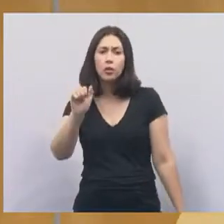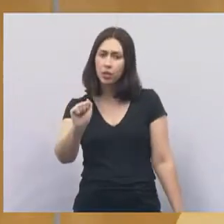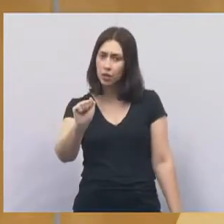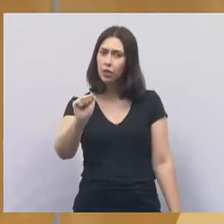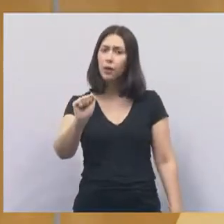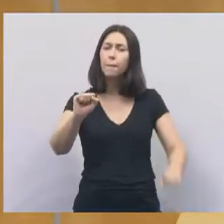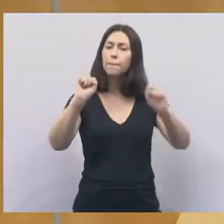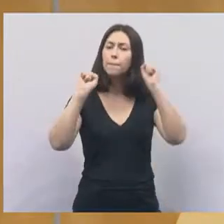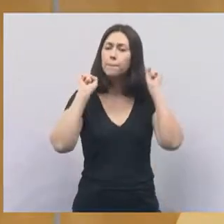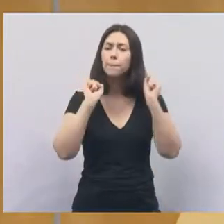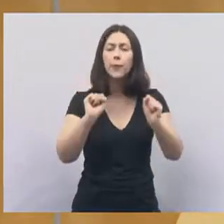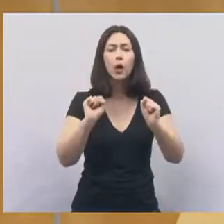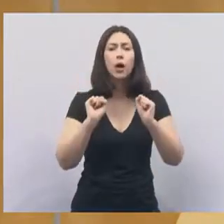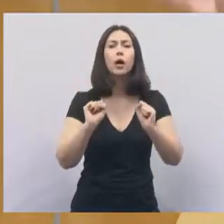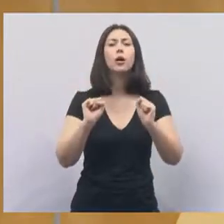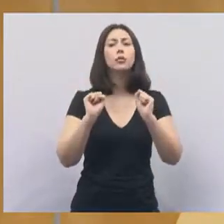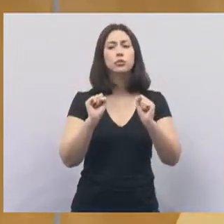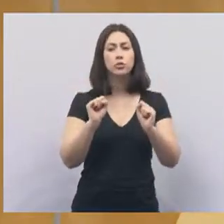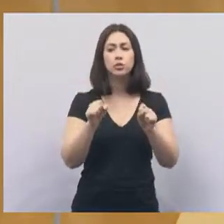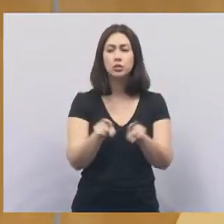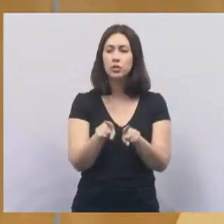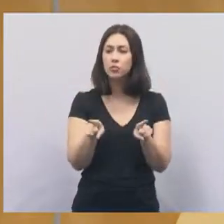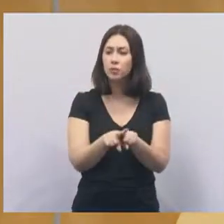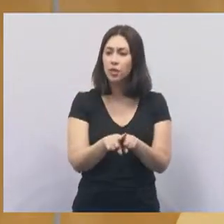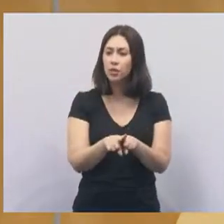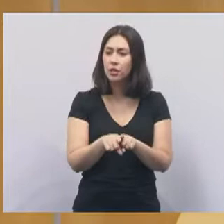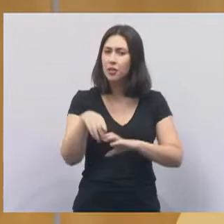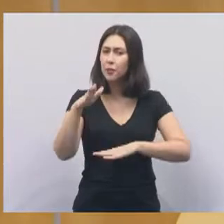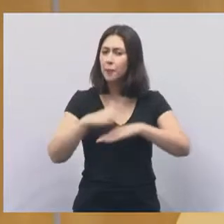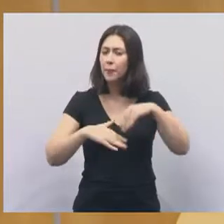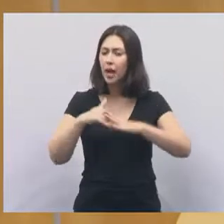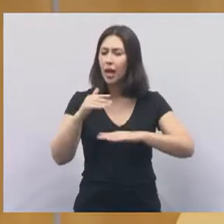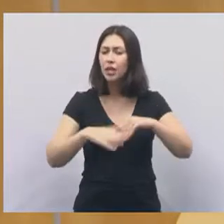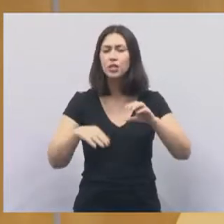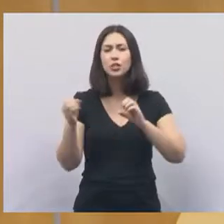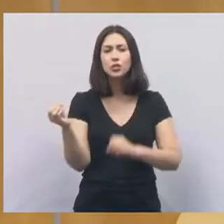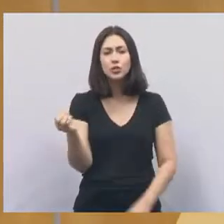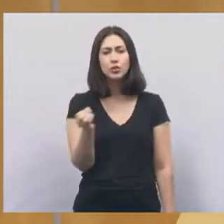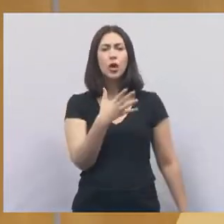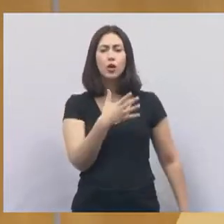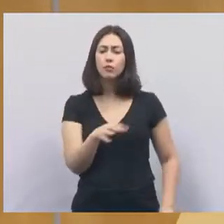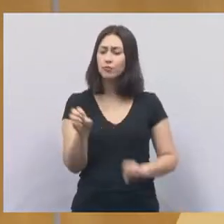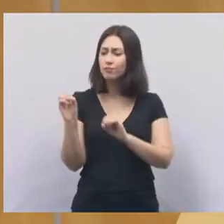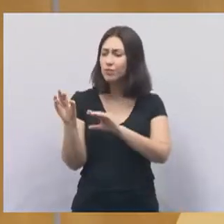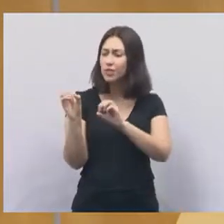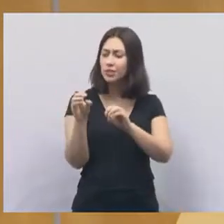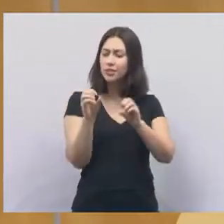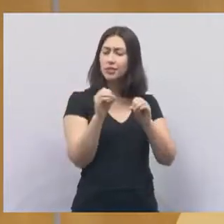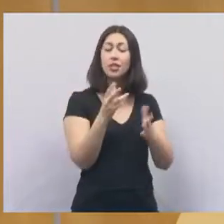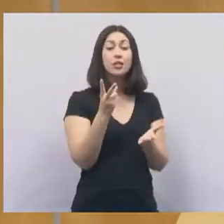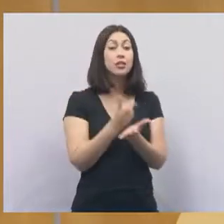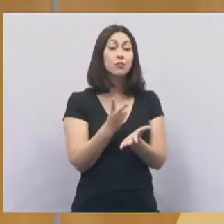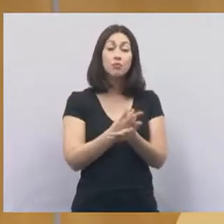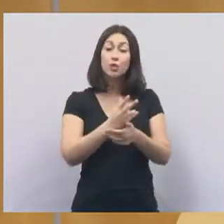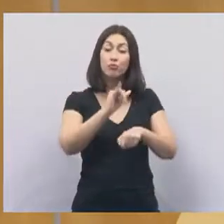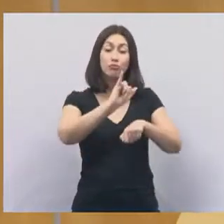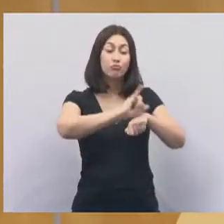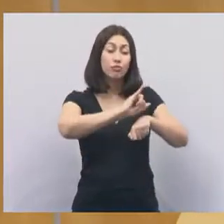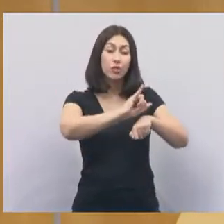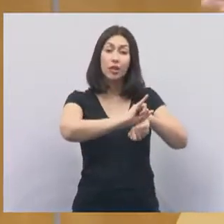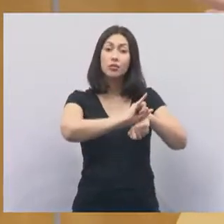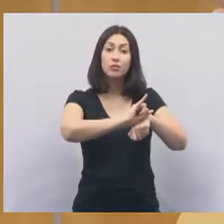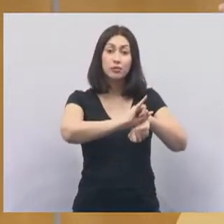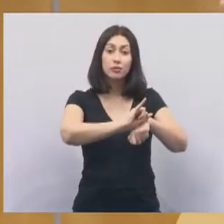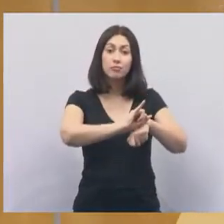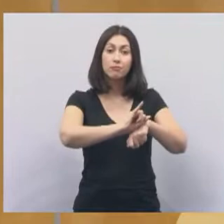pode talvez levar outras práticas a essas pessoas que mesmo estando na área urbana